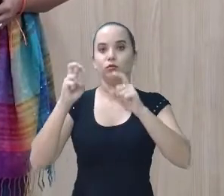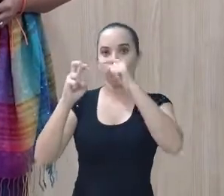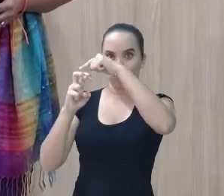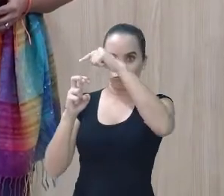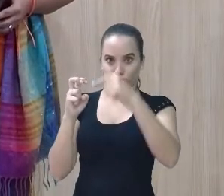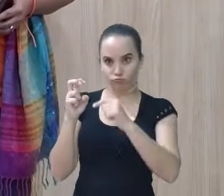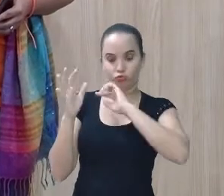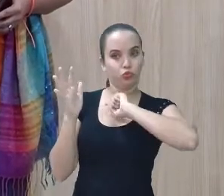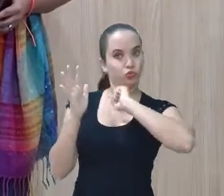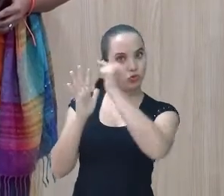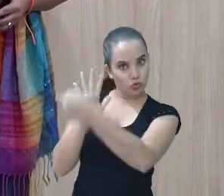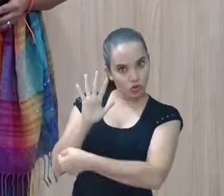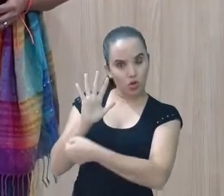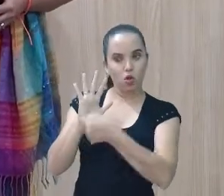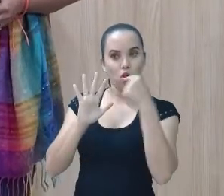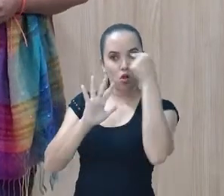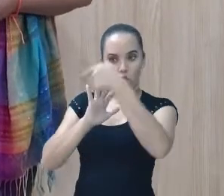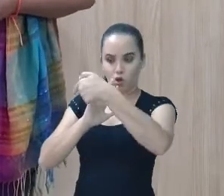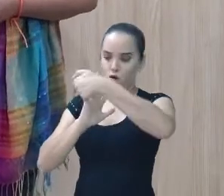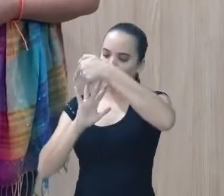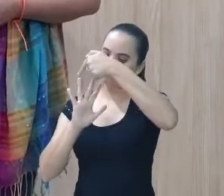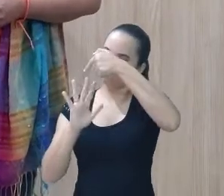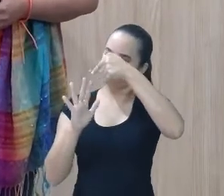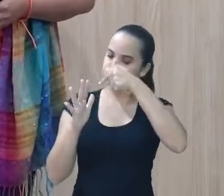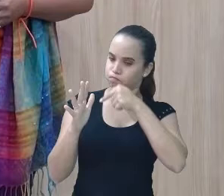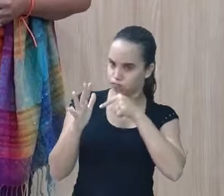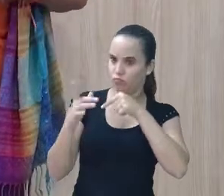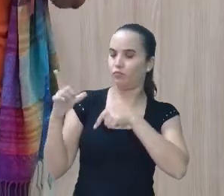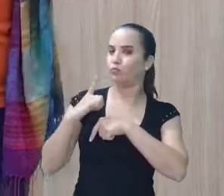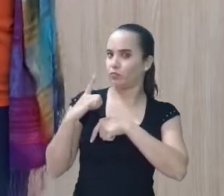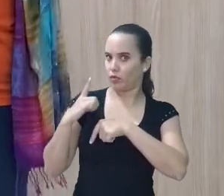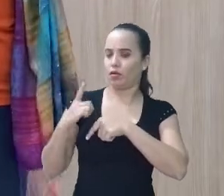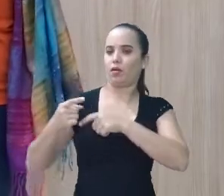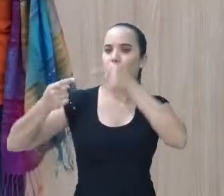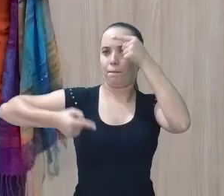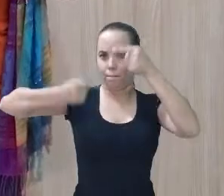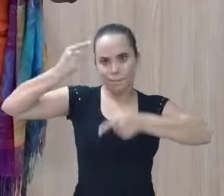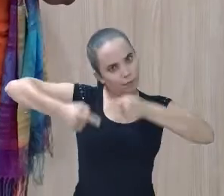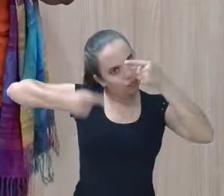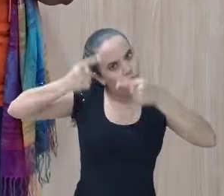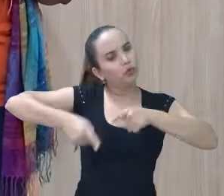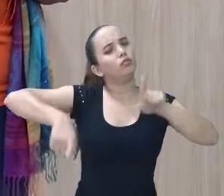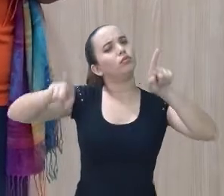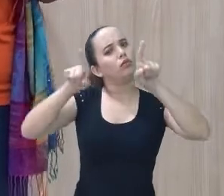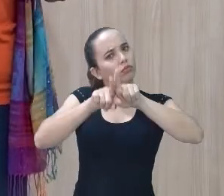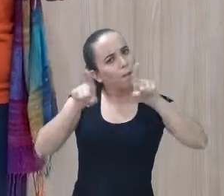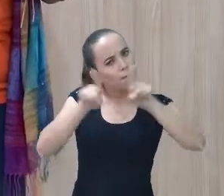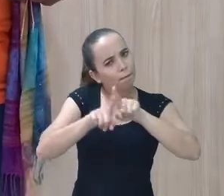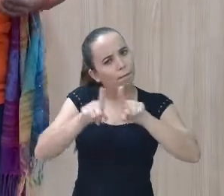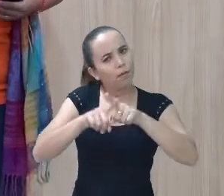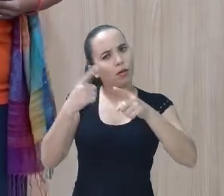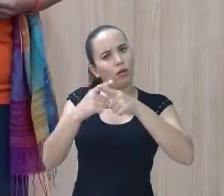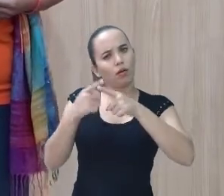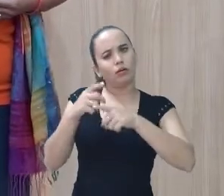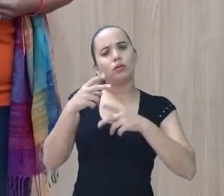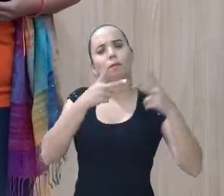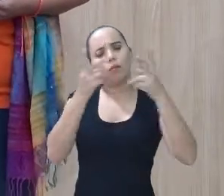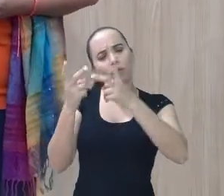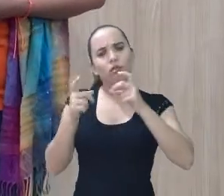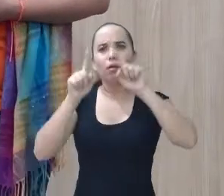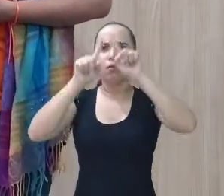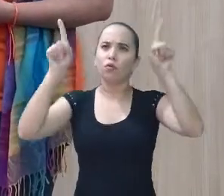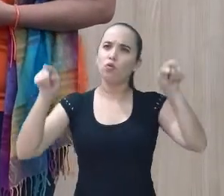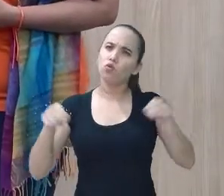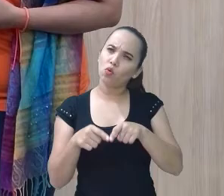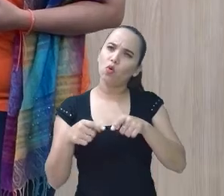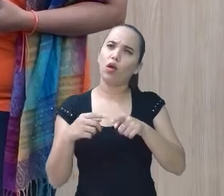Sim, a política. Vários quadros você vê as pessoas reunidas em momentos